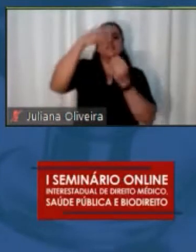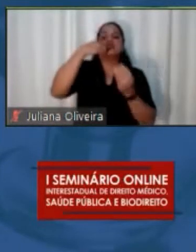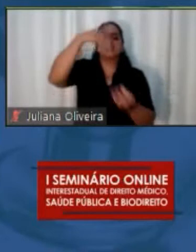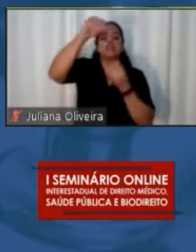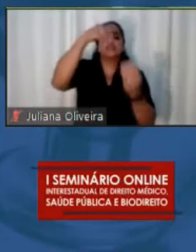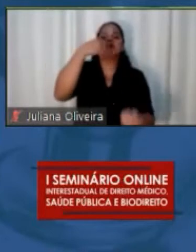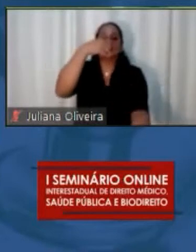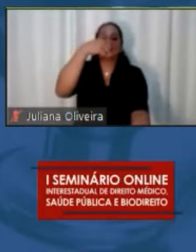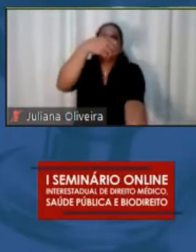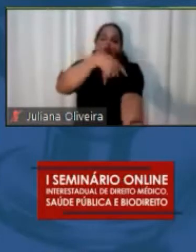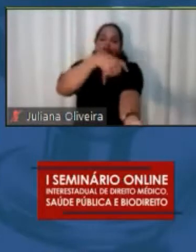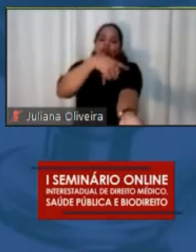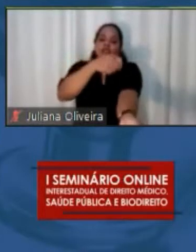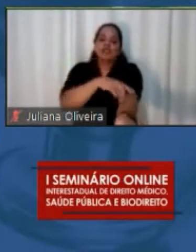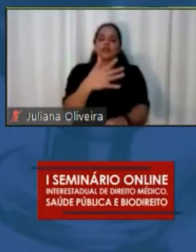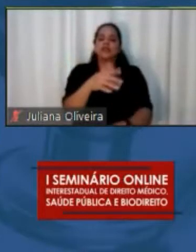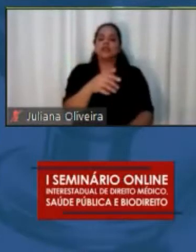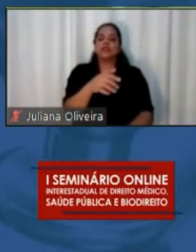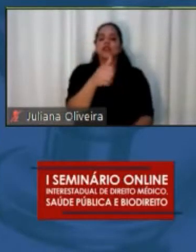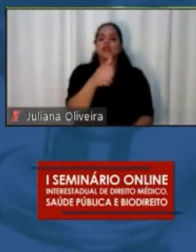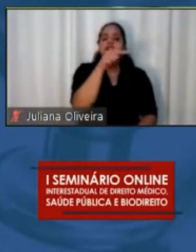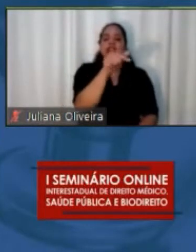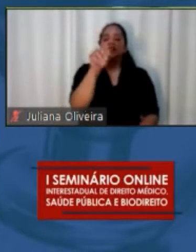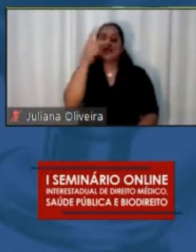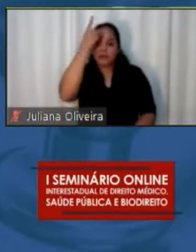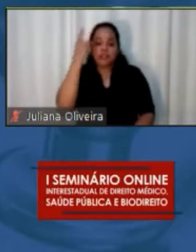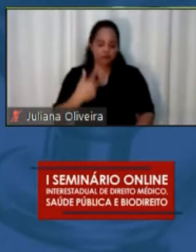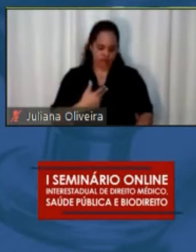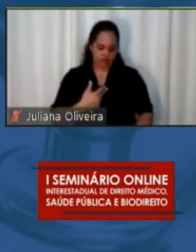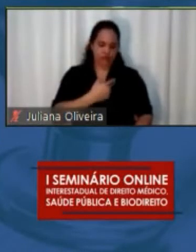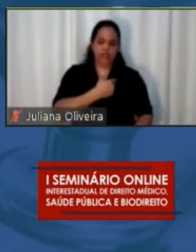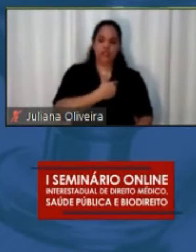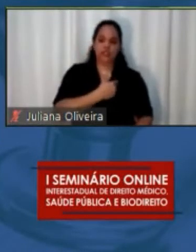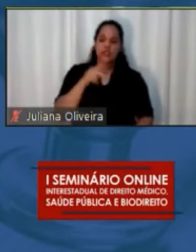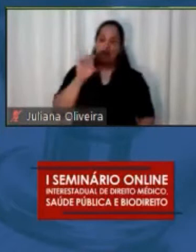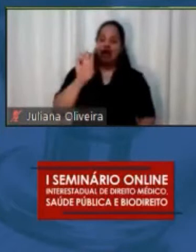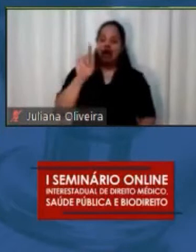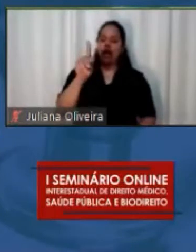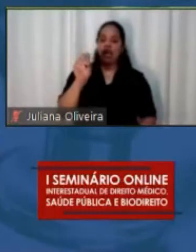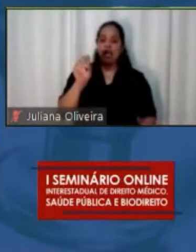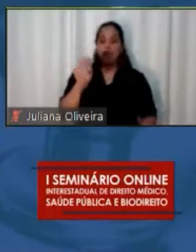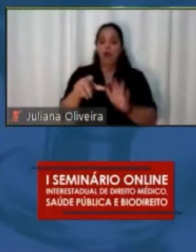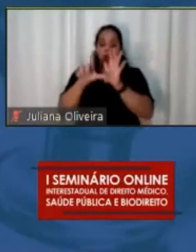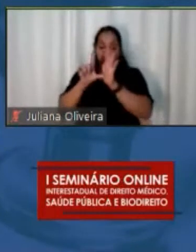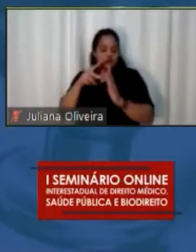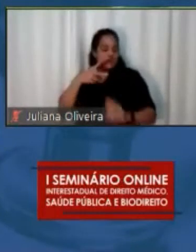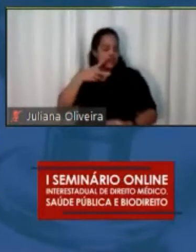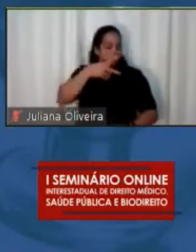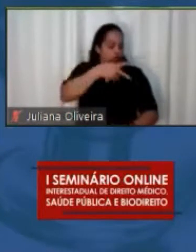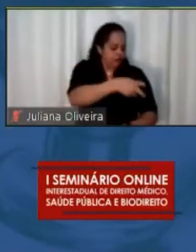700 pacientes, e foi visto que a administração de eritropoetina antes da cirurgia cardíaca é associada com uma